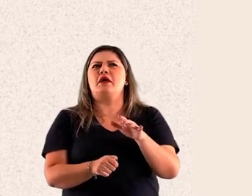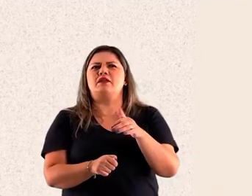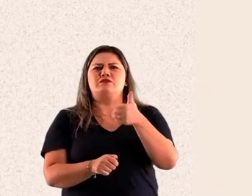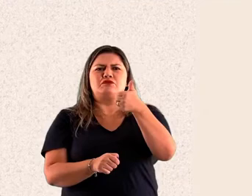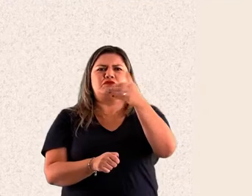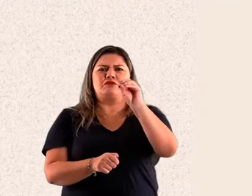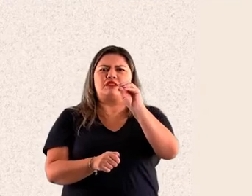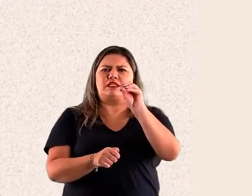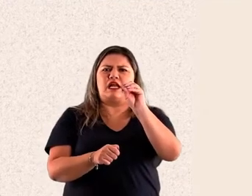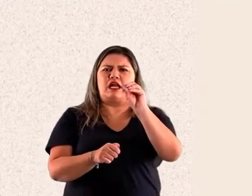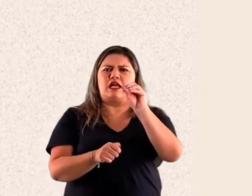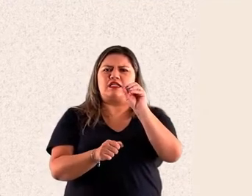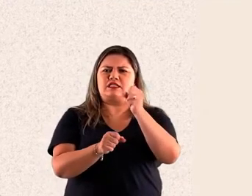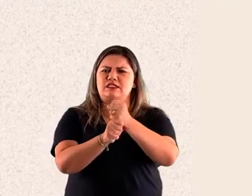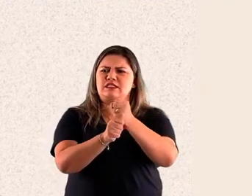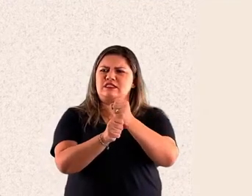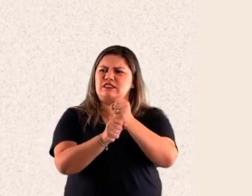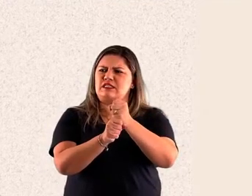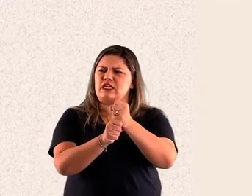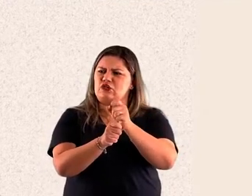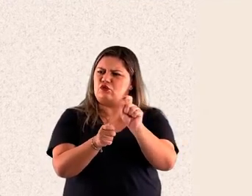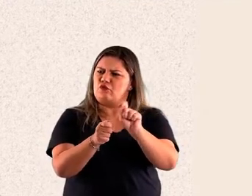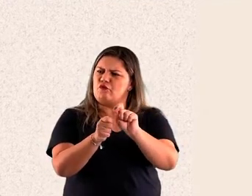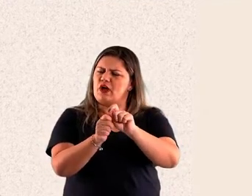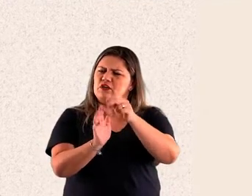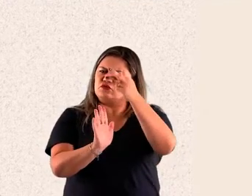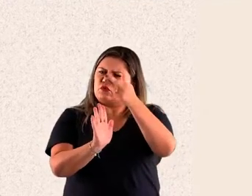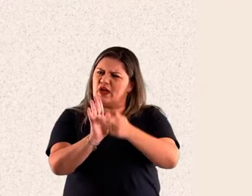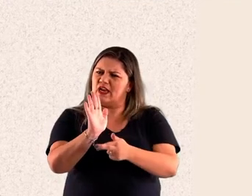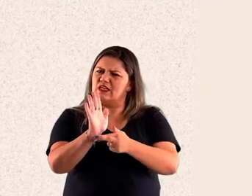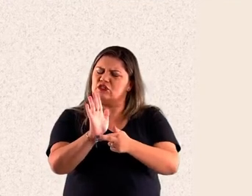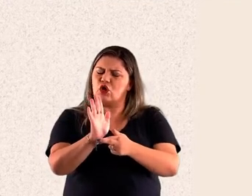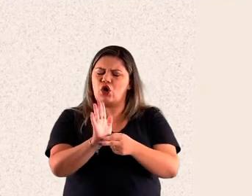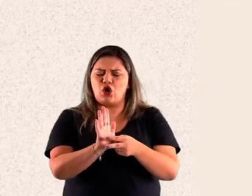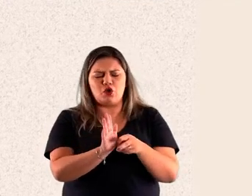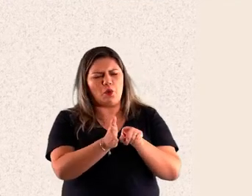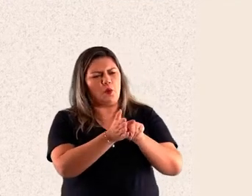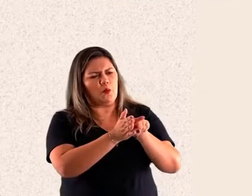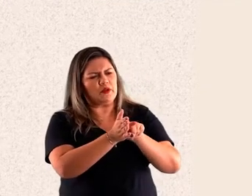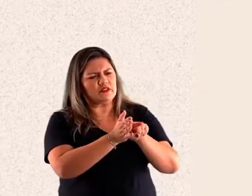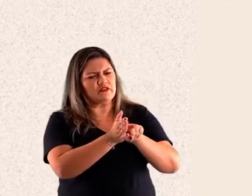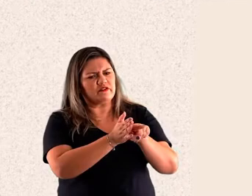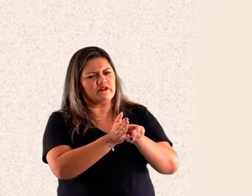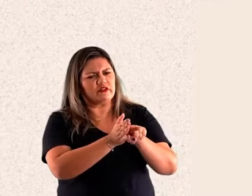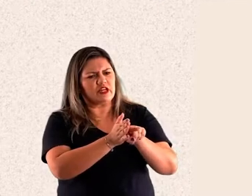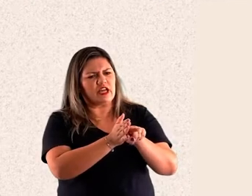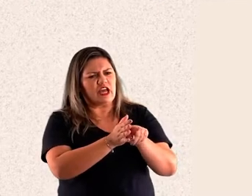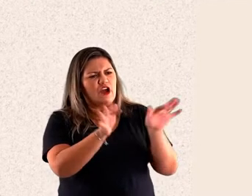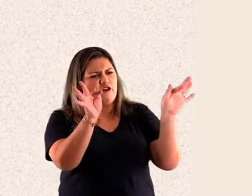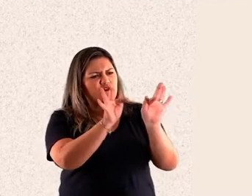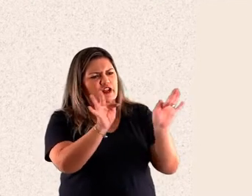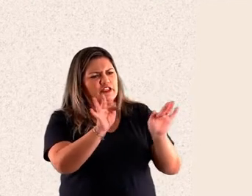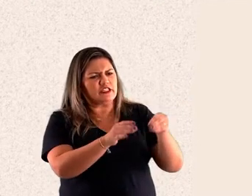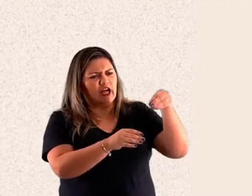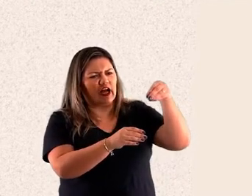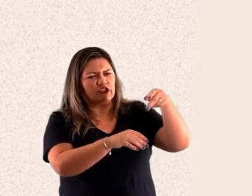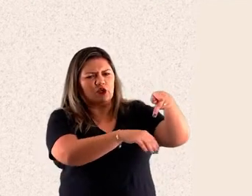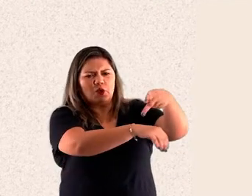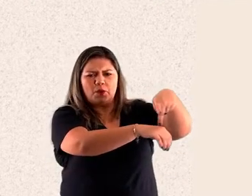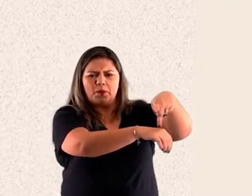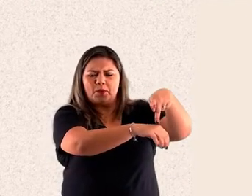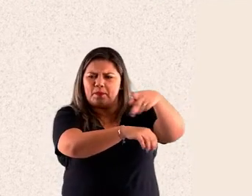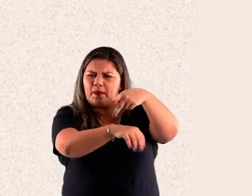mundial da felicidades fazer um levantamento do nível de felicidade dos países Oi e esse